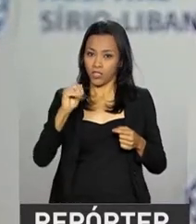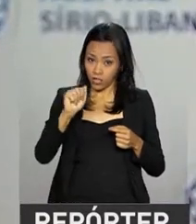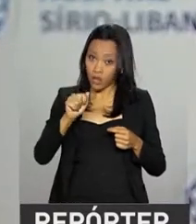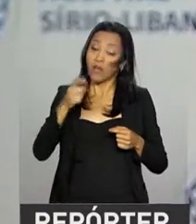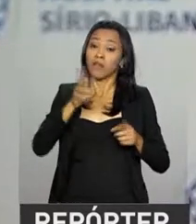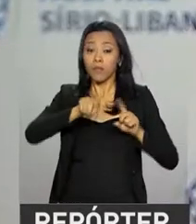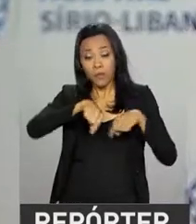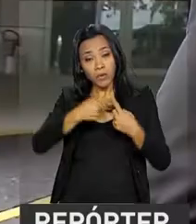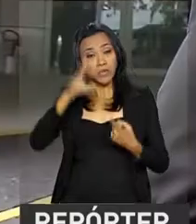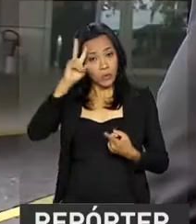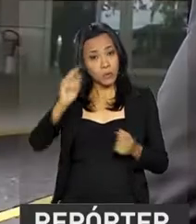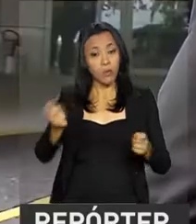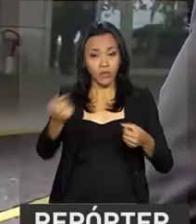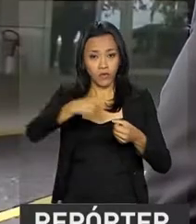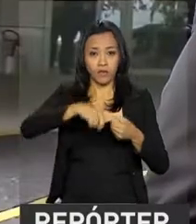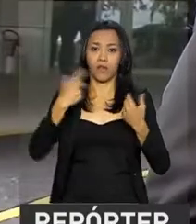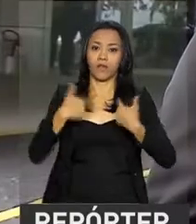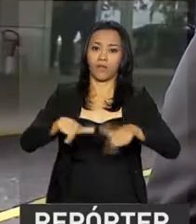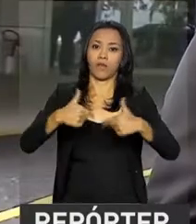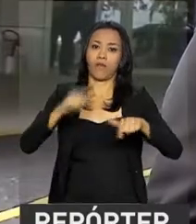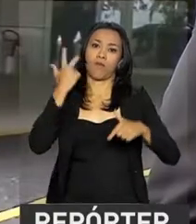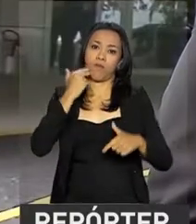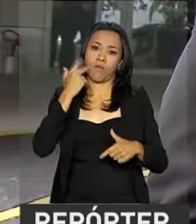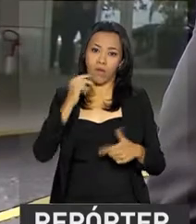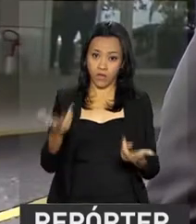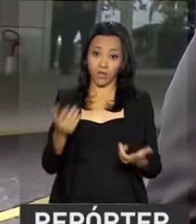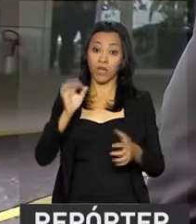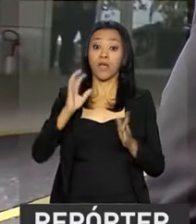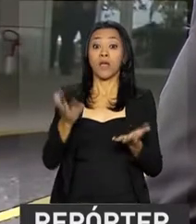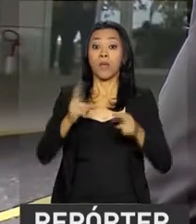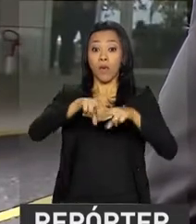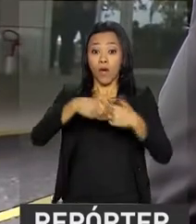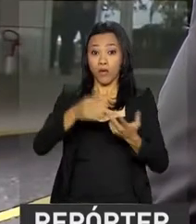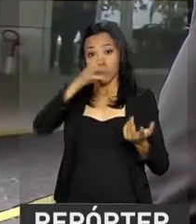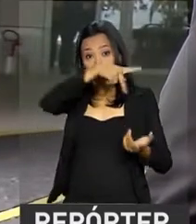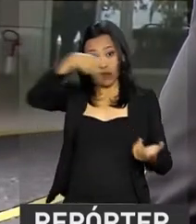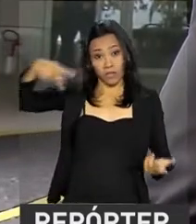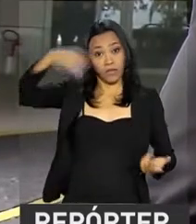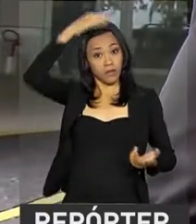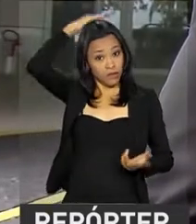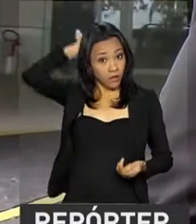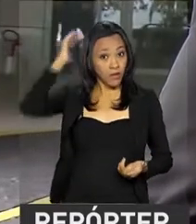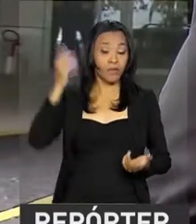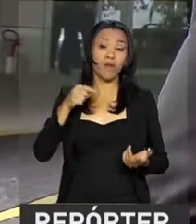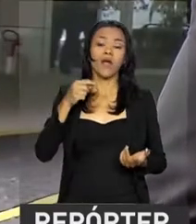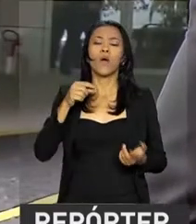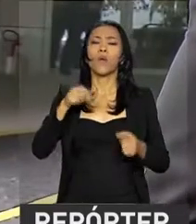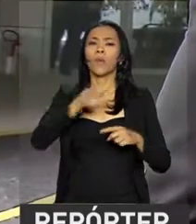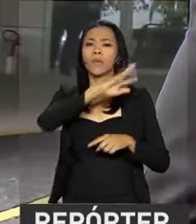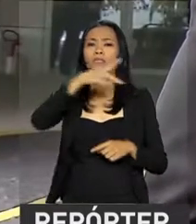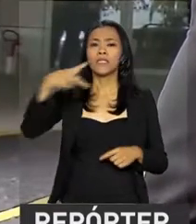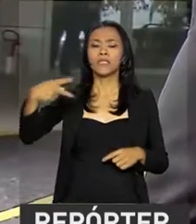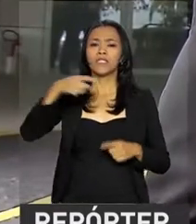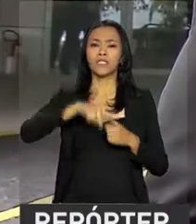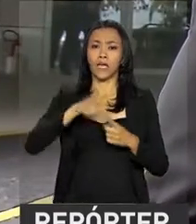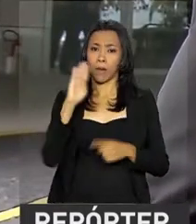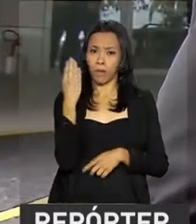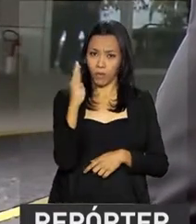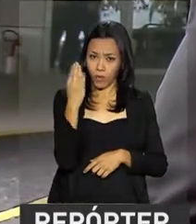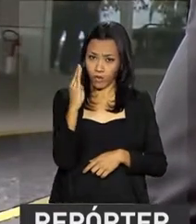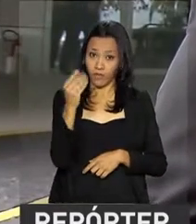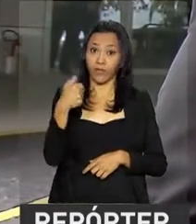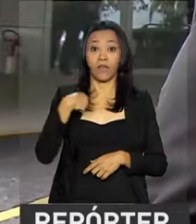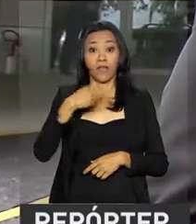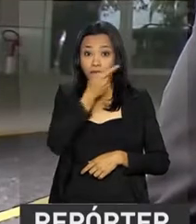suas atividades normais. Por conta dessa internação do presidente brasileiro, a visita do presidente da Bolívia, Evo Morales, ao Brasil